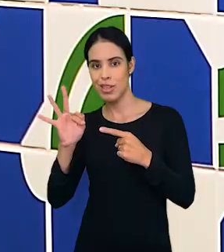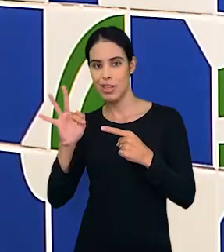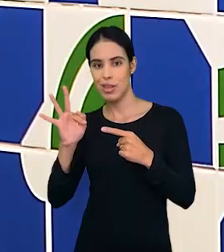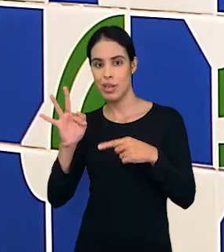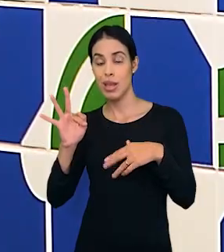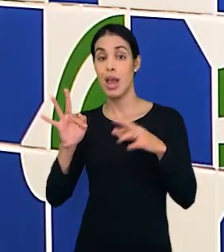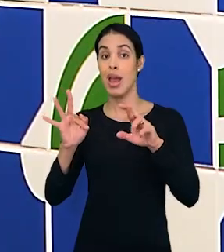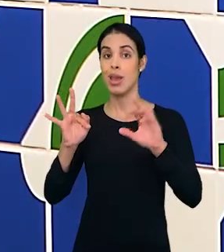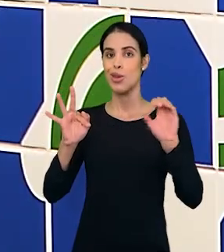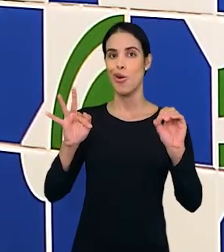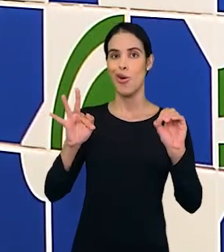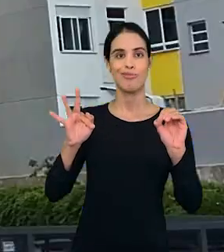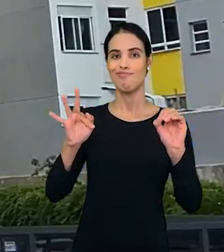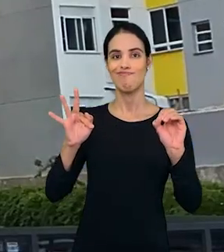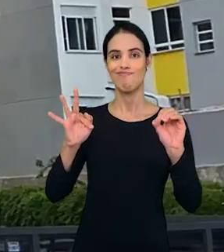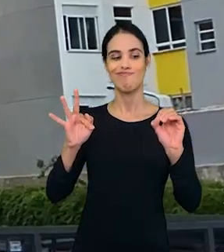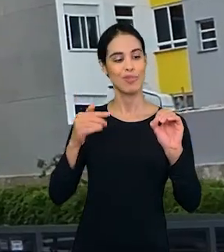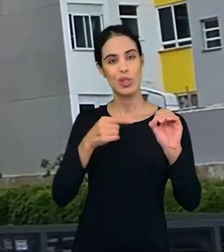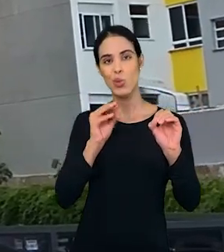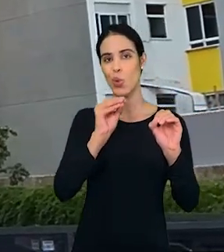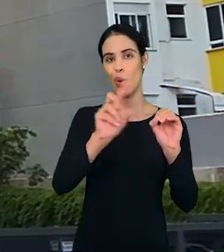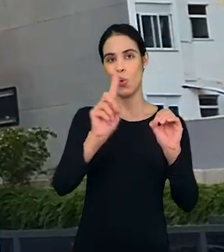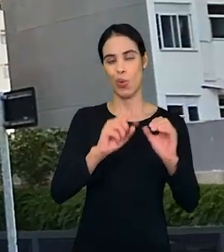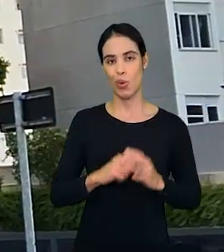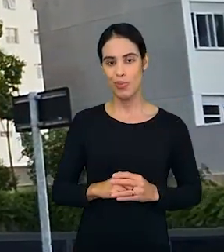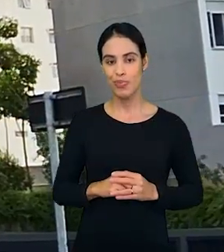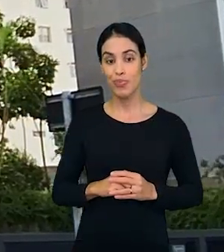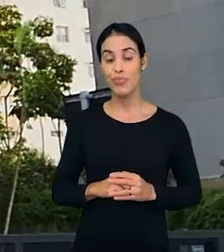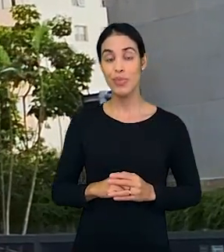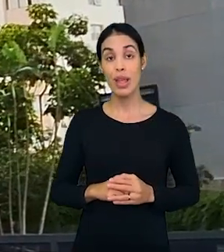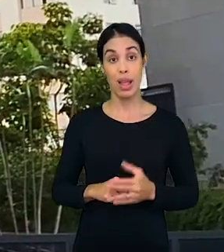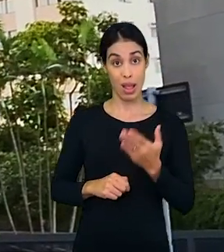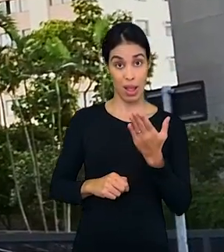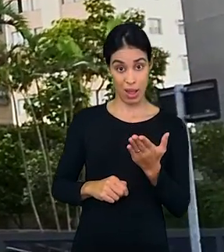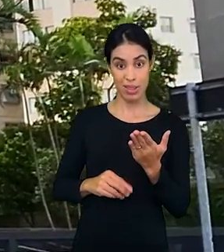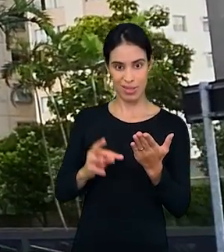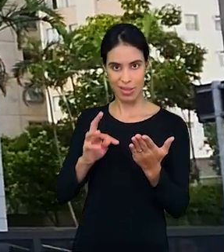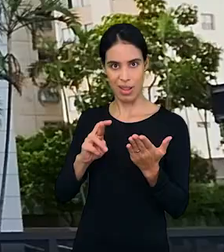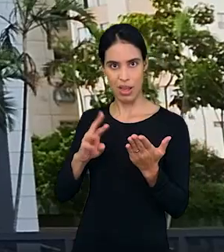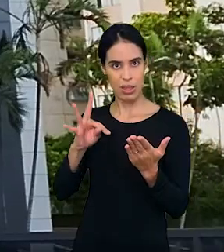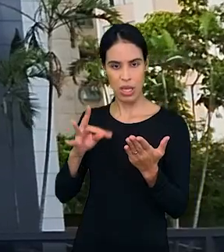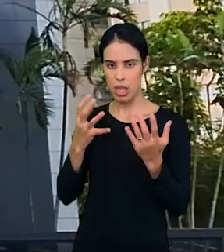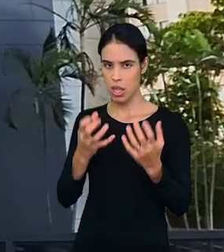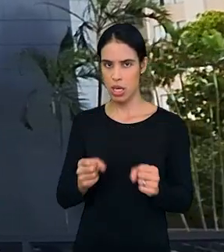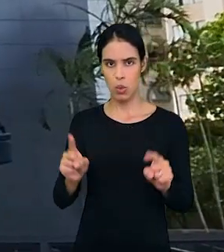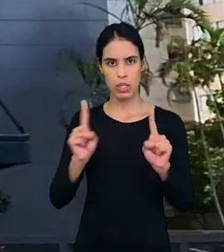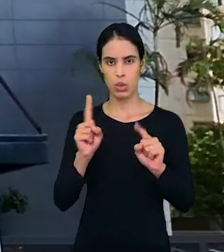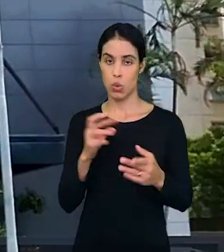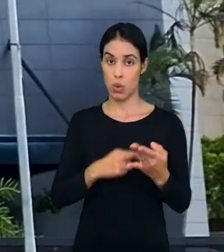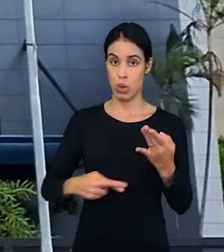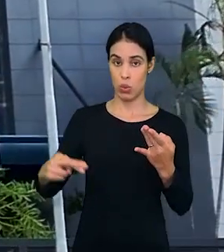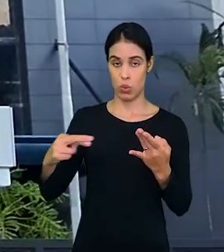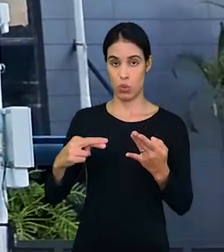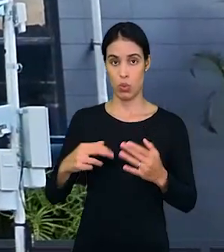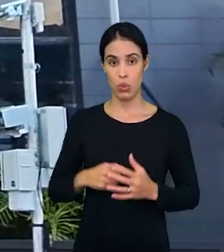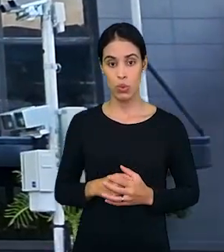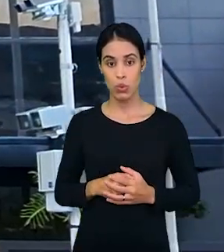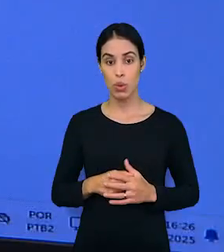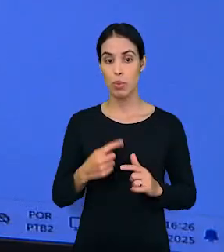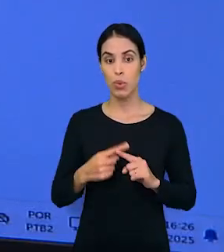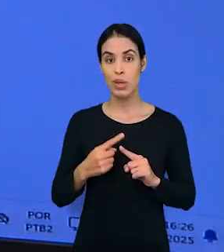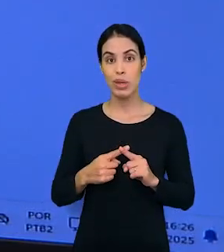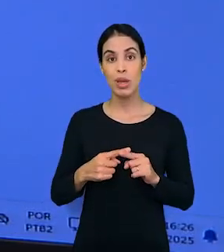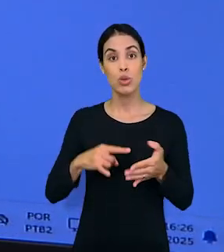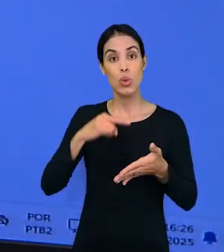de recurso ordinário. O Tribunal Regional do Trabalho da 2ª Região em São Paulo não aceitou o recurso. Como o tipo